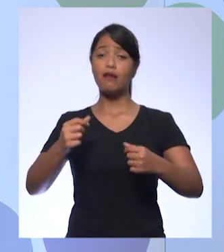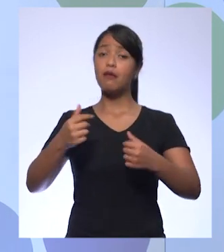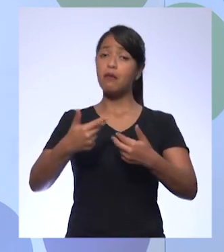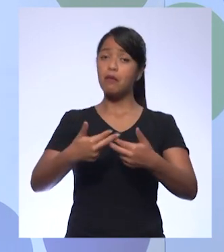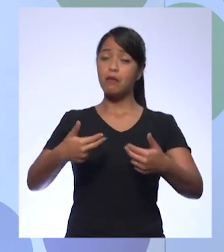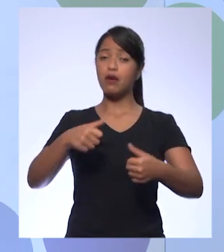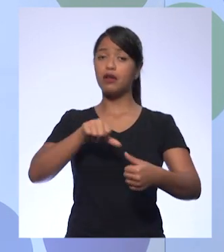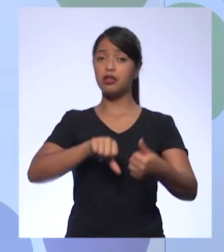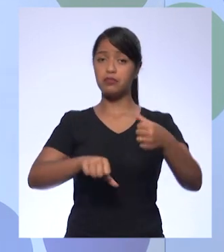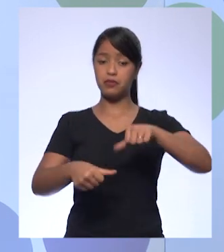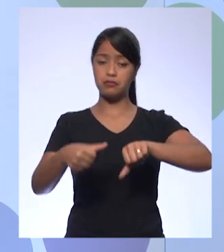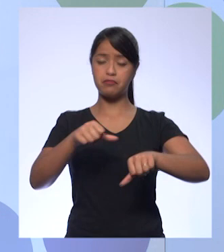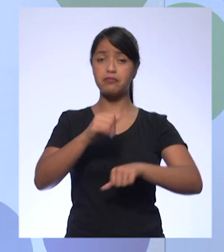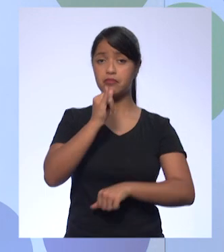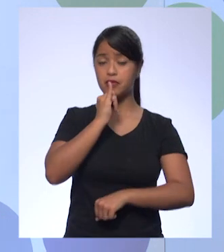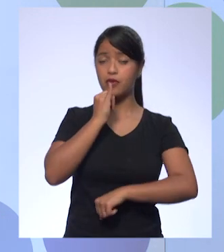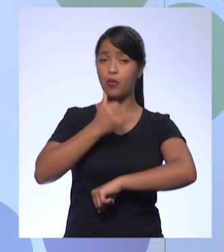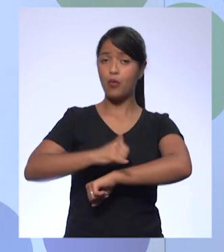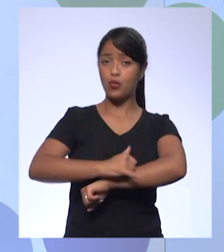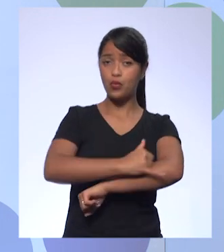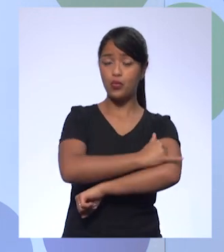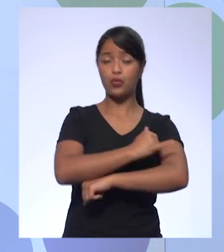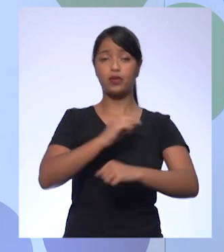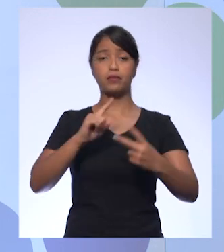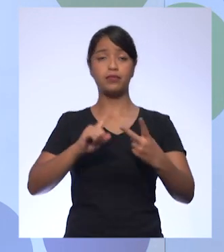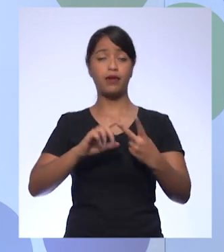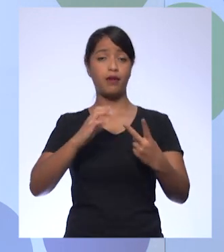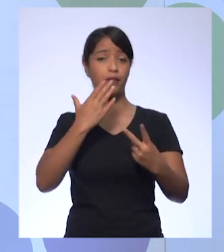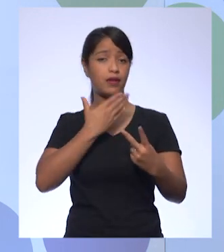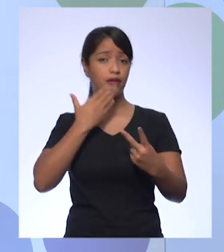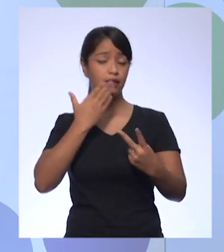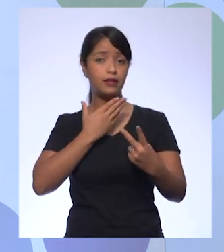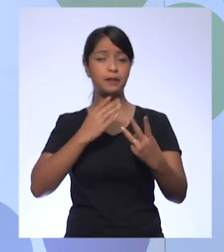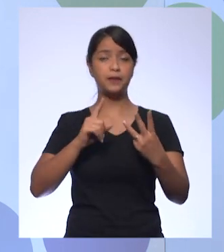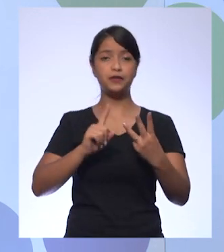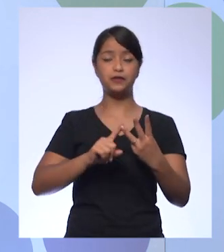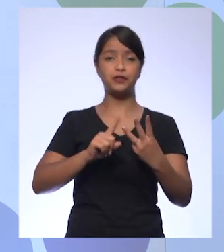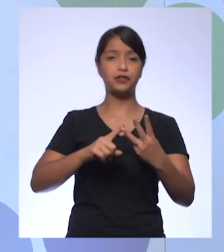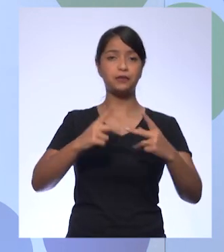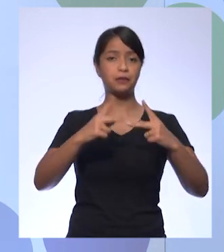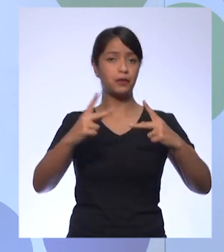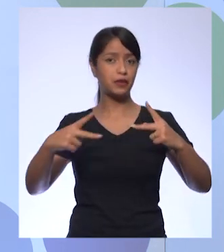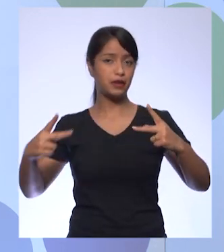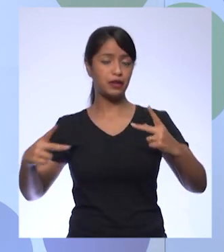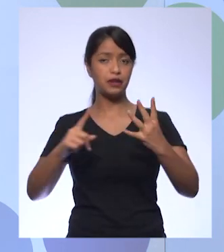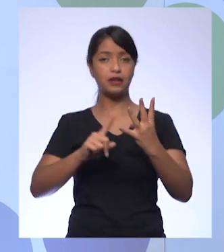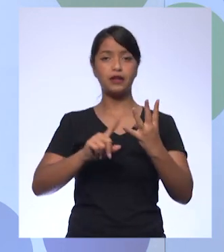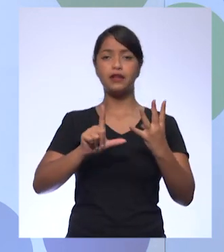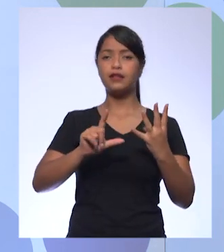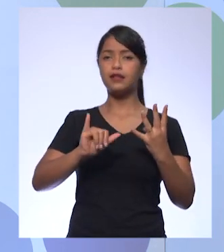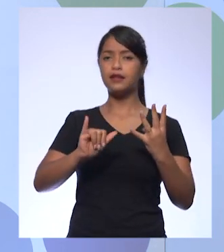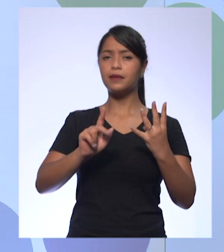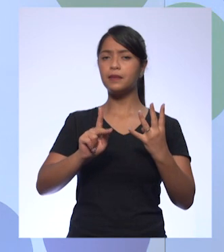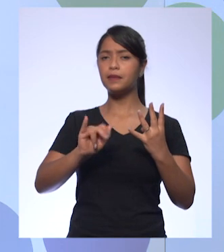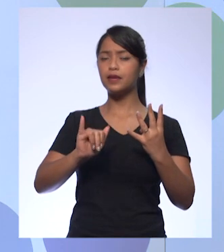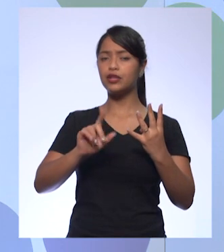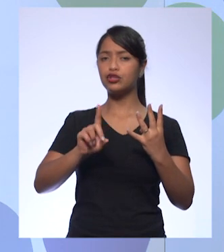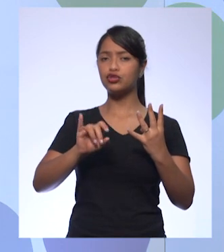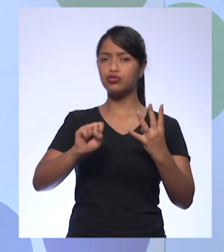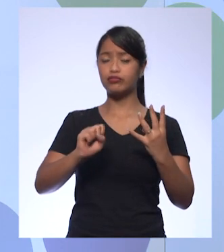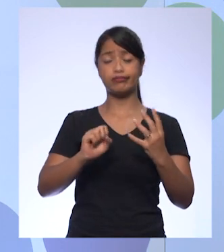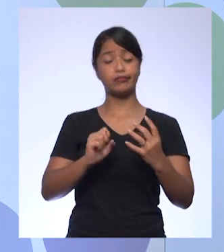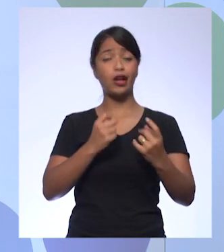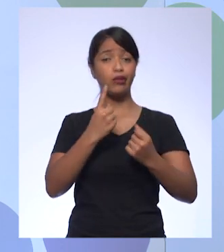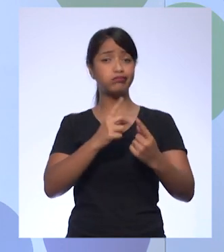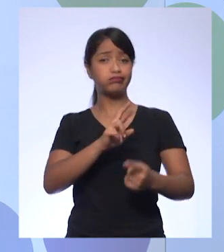elementos químicos, como gordura, carboidratos, proteína, lipídios. Alguns colocaram que não, né, professor? Alguns falam que não